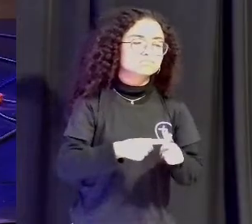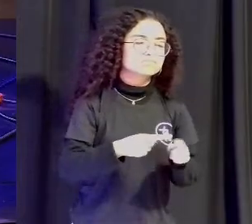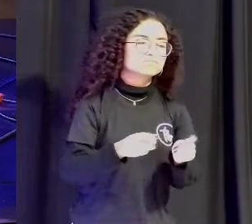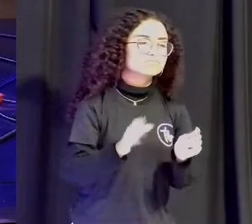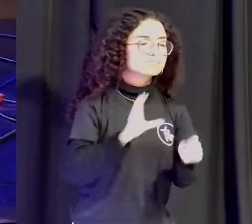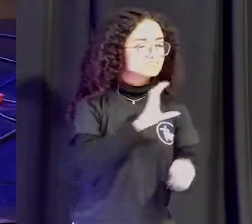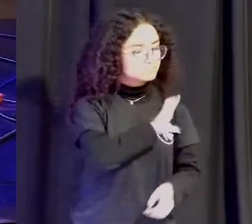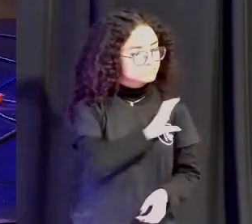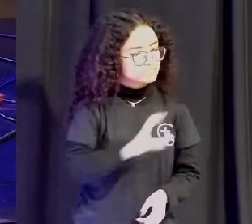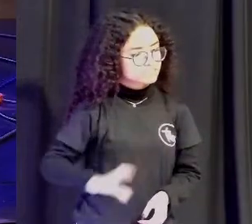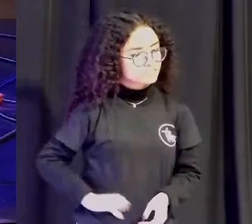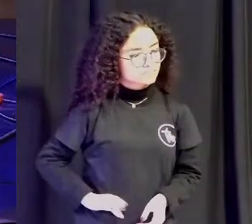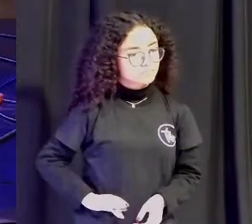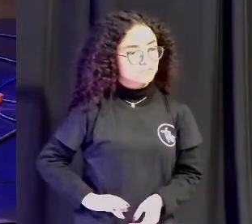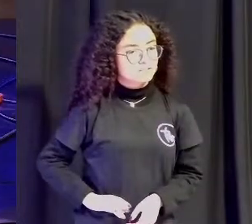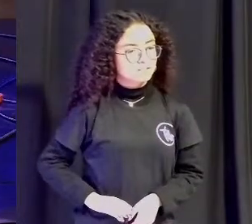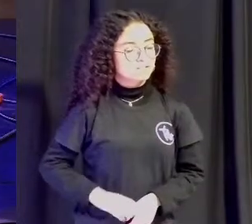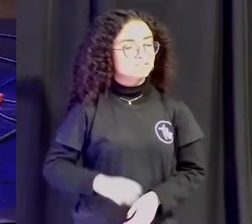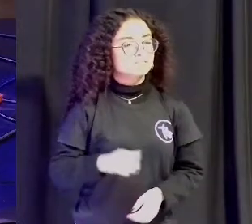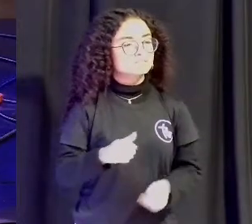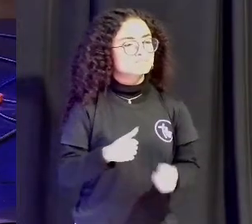Deus está aqui.